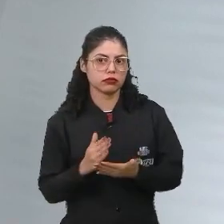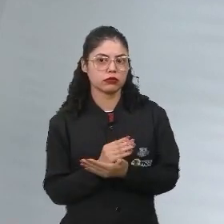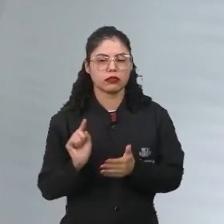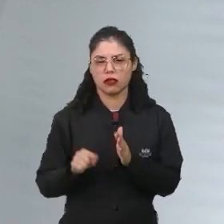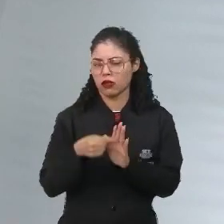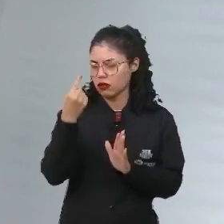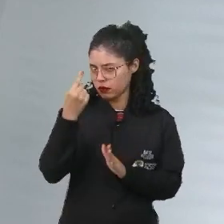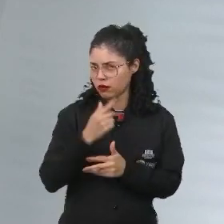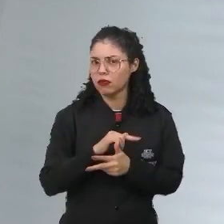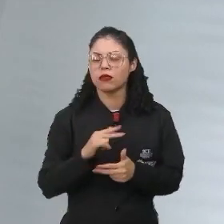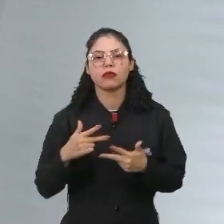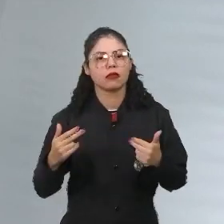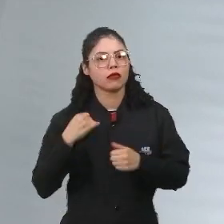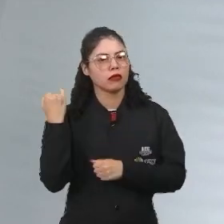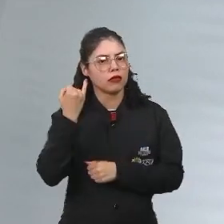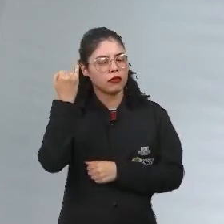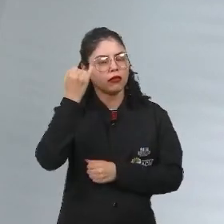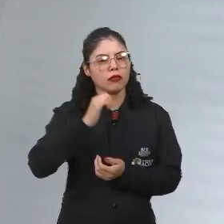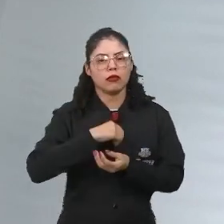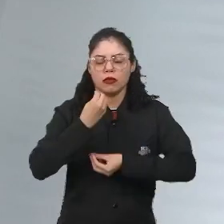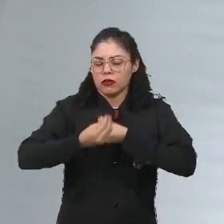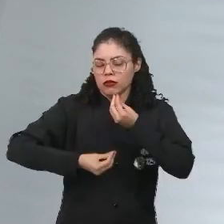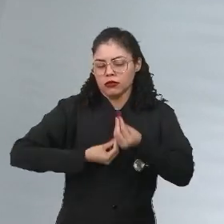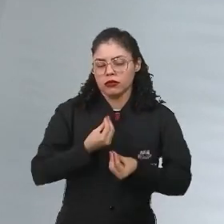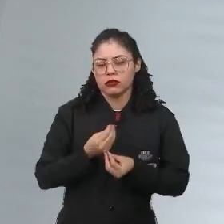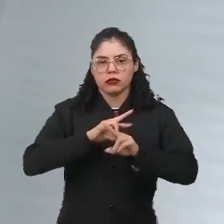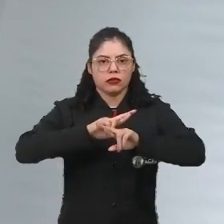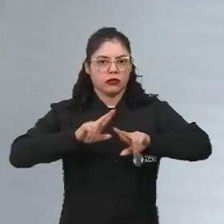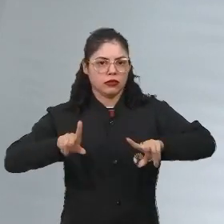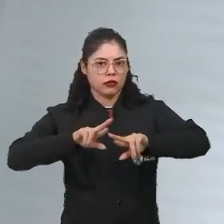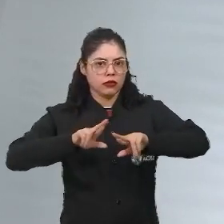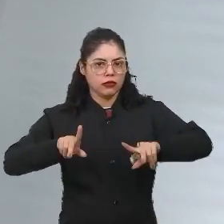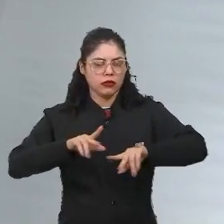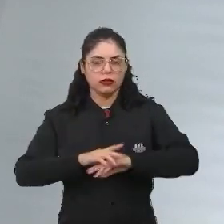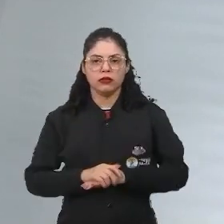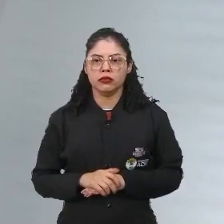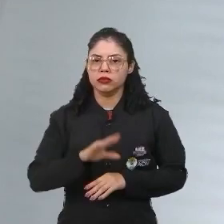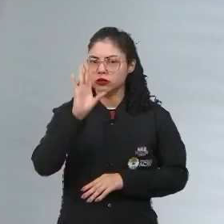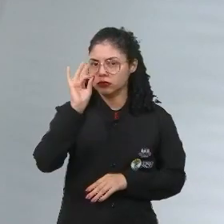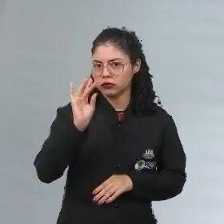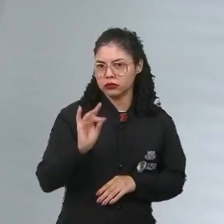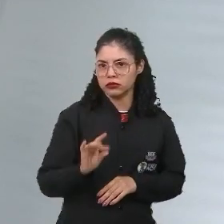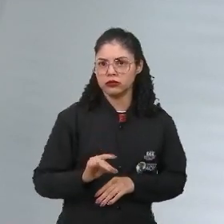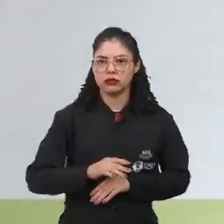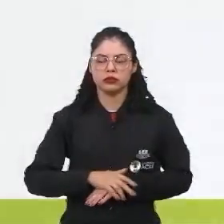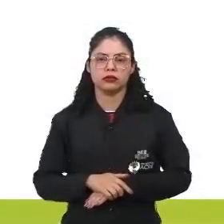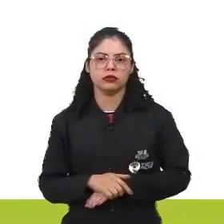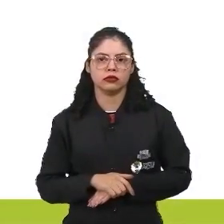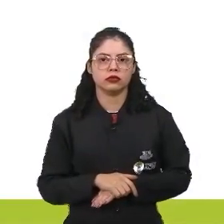dos principais métodos e como que ele vai diferenciar em cada um desses métodos.